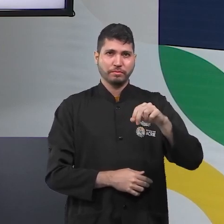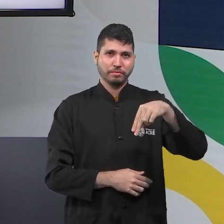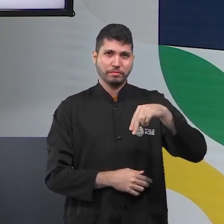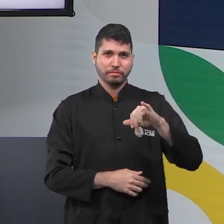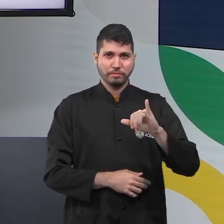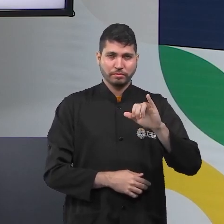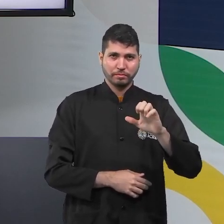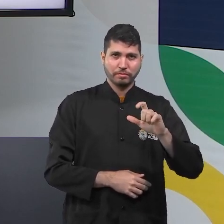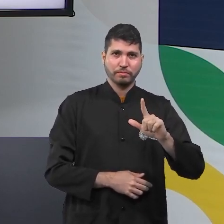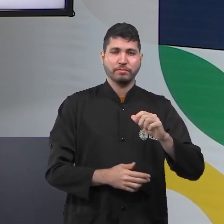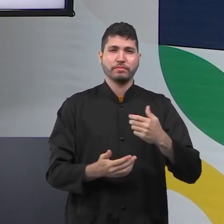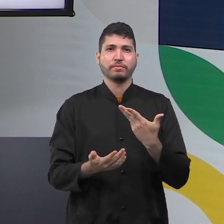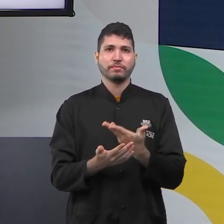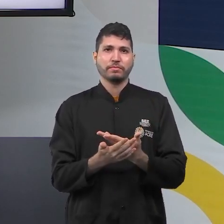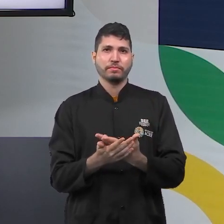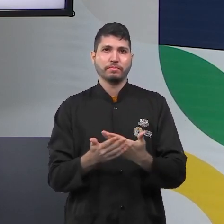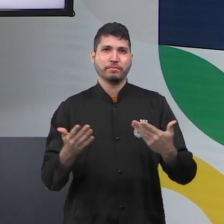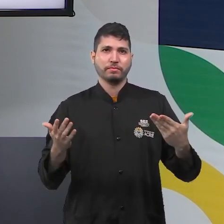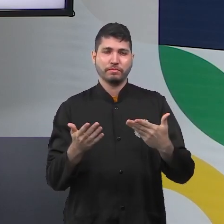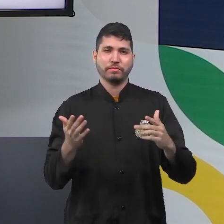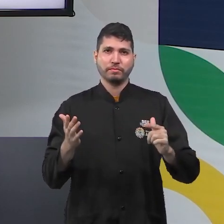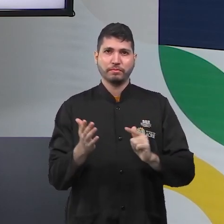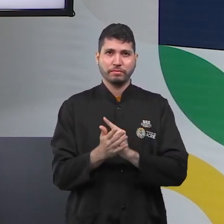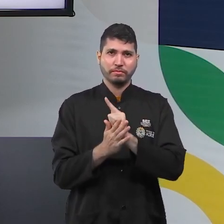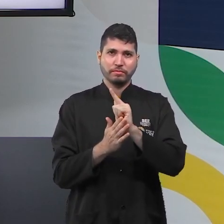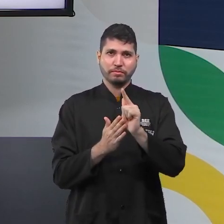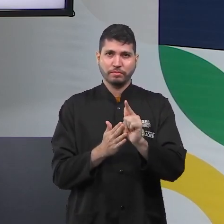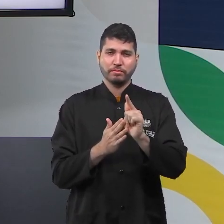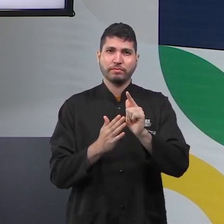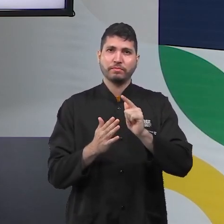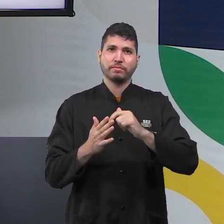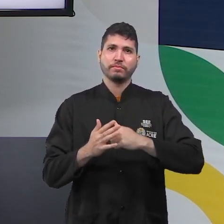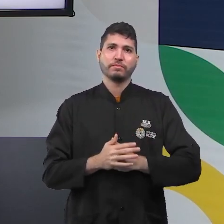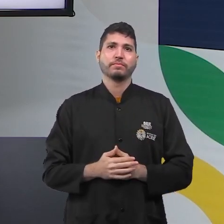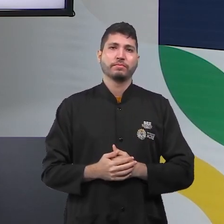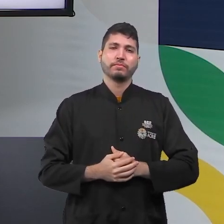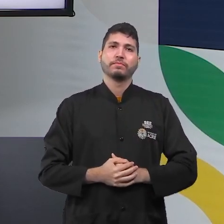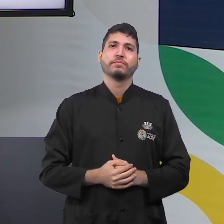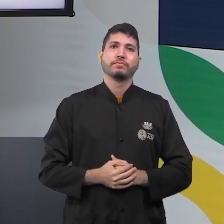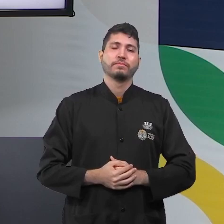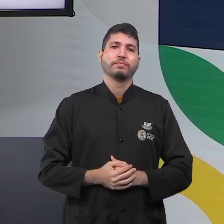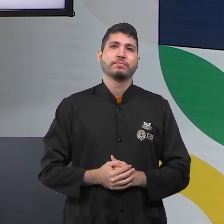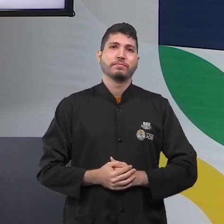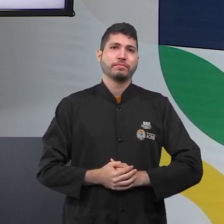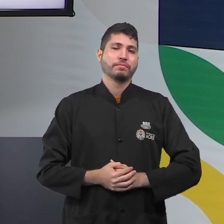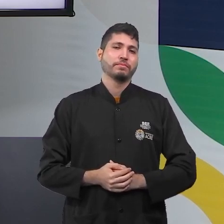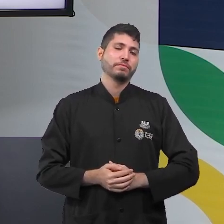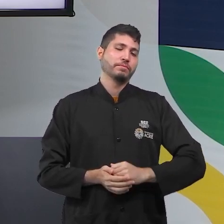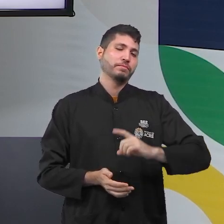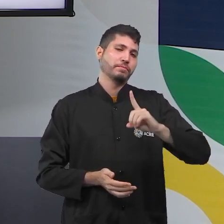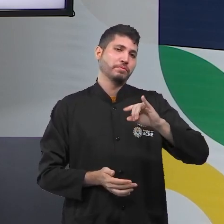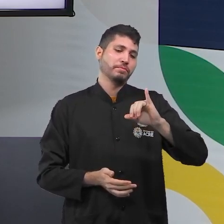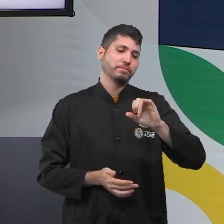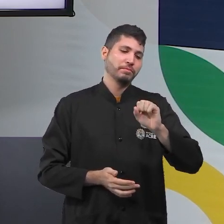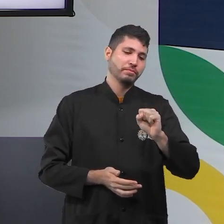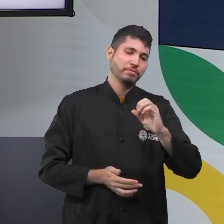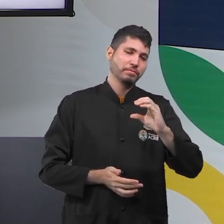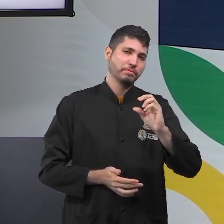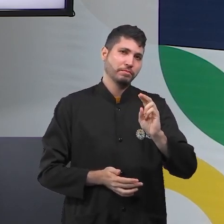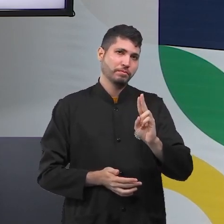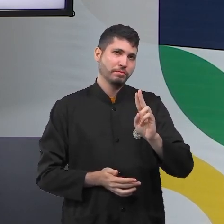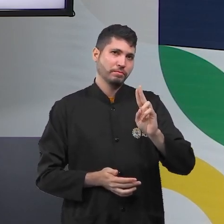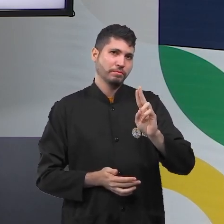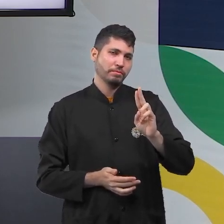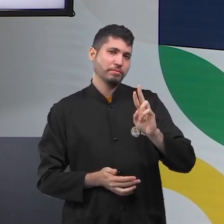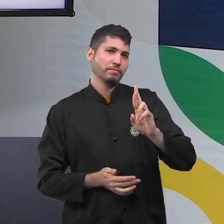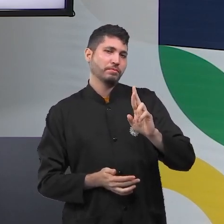nuestro contenido de la clase de hoy, los géneros discursivos. Nosotros vamos a hablar de un ejemplo como la